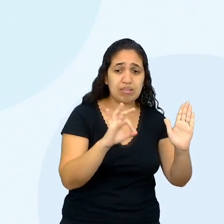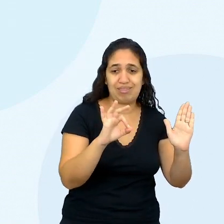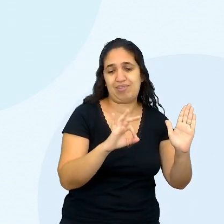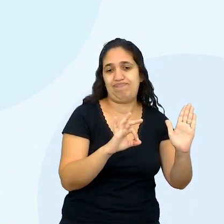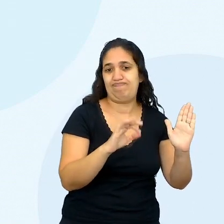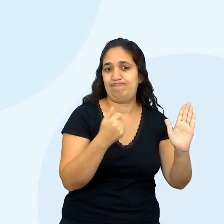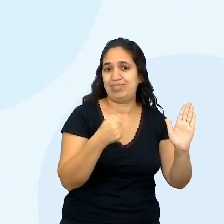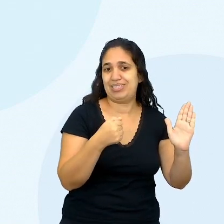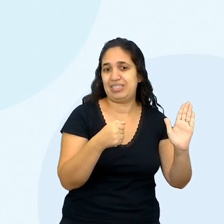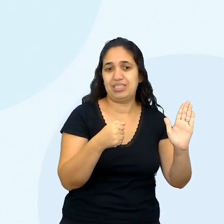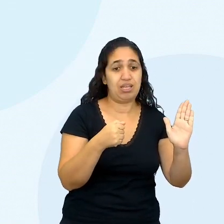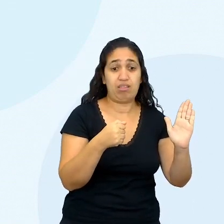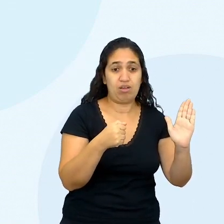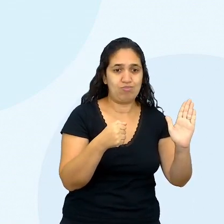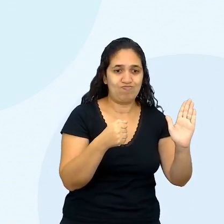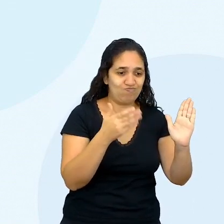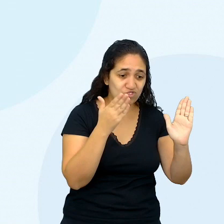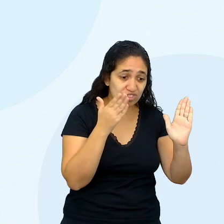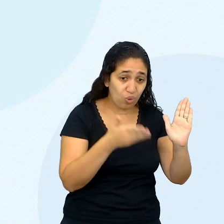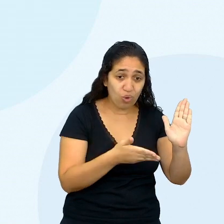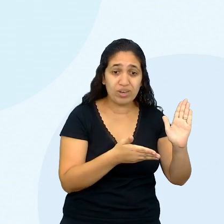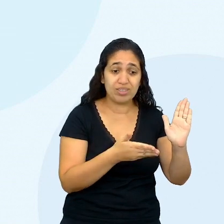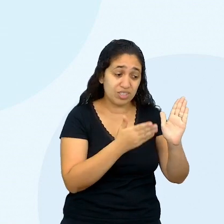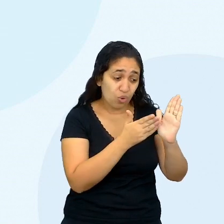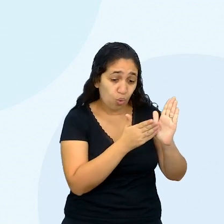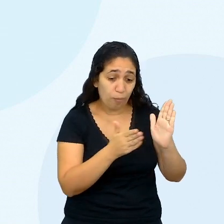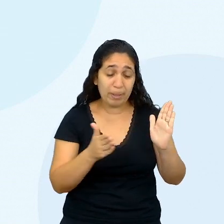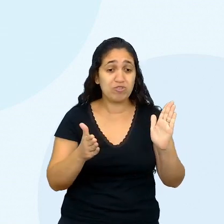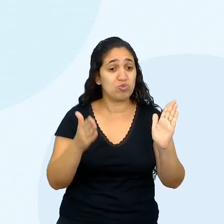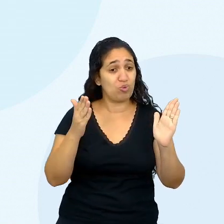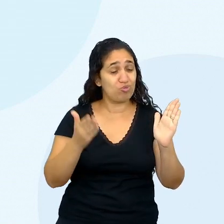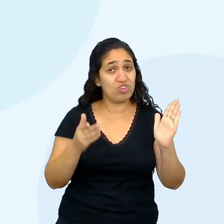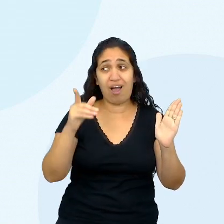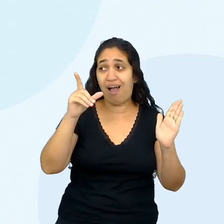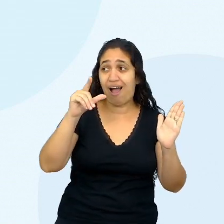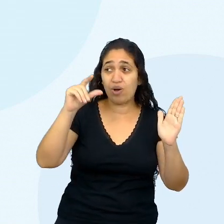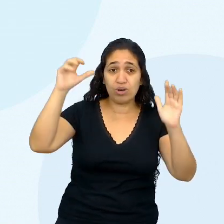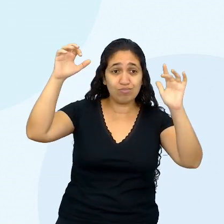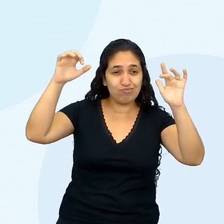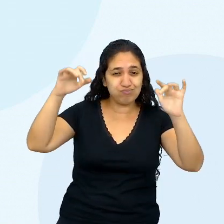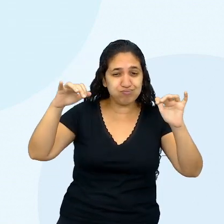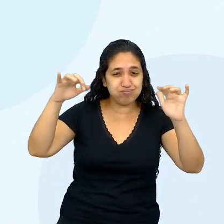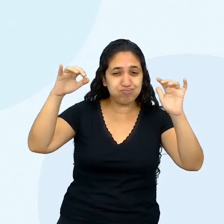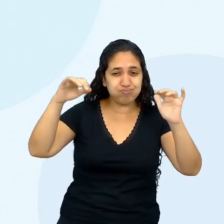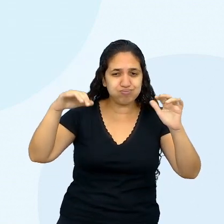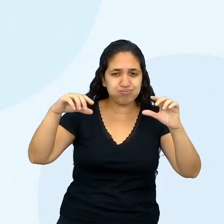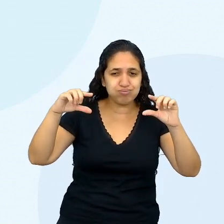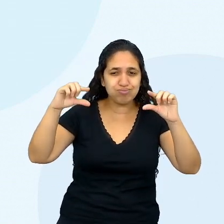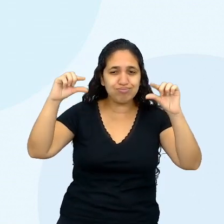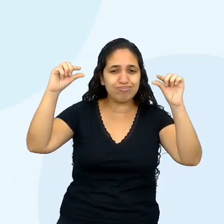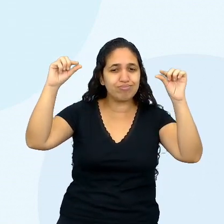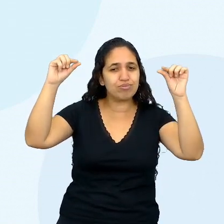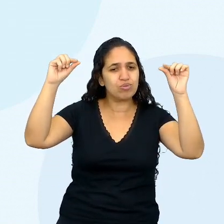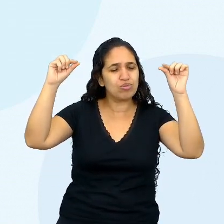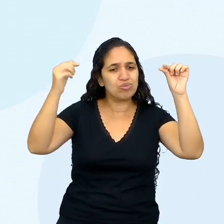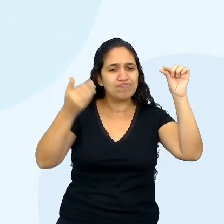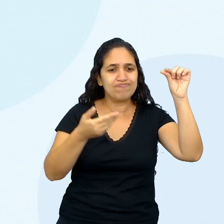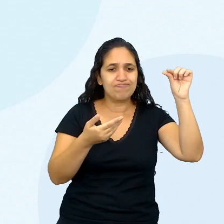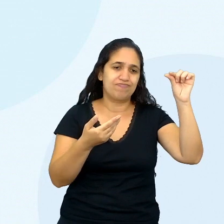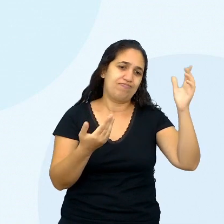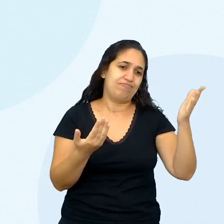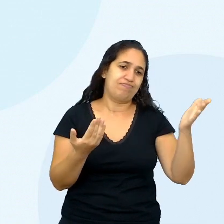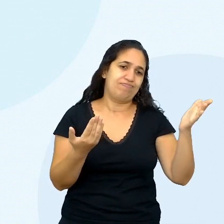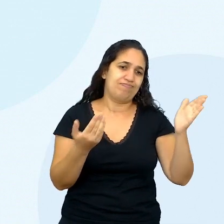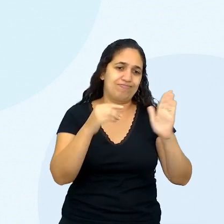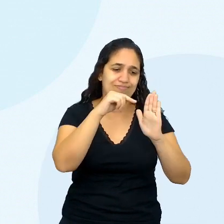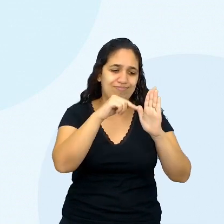já entramos no período, nesse período de escassez de chuva, né, de menos chuva, já com um déficit